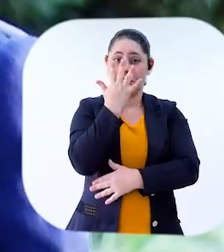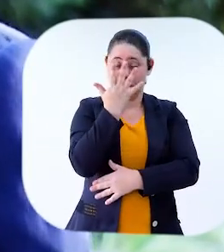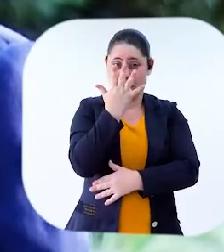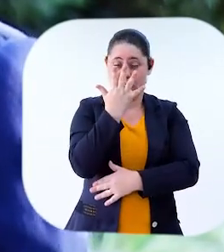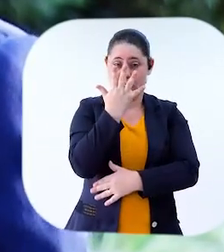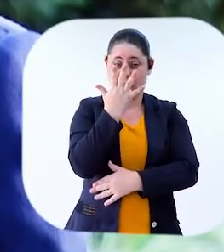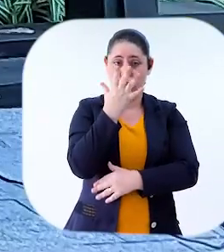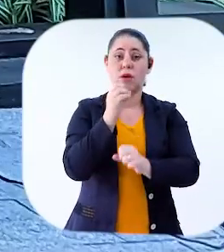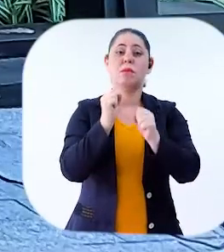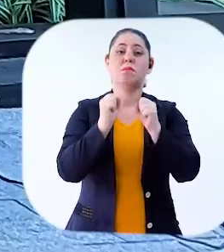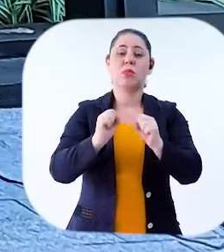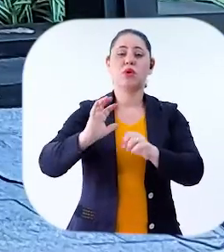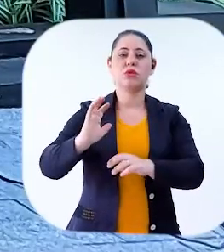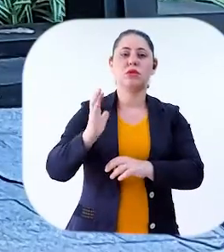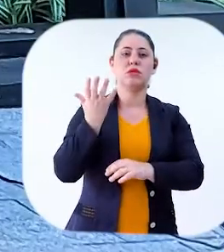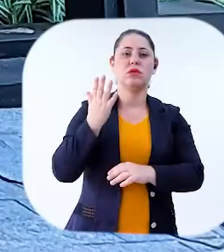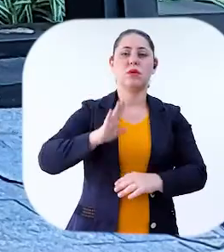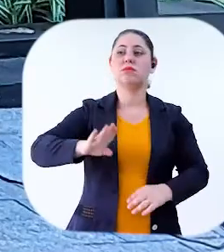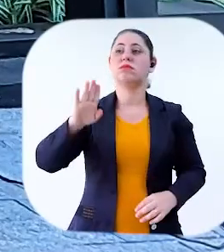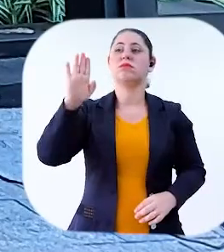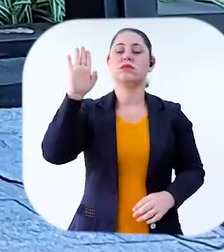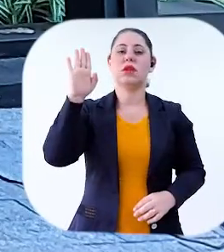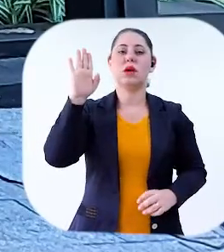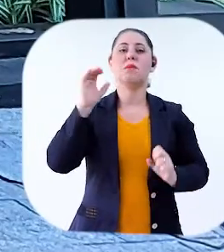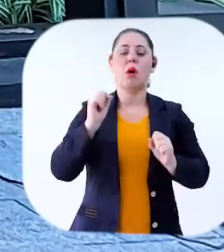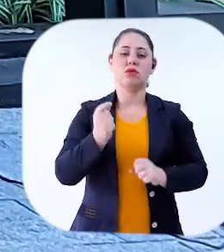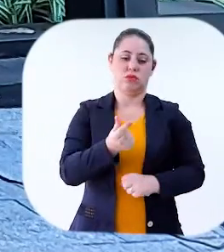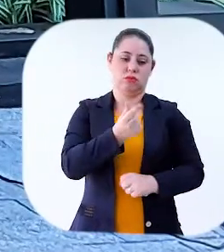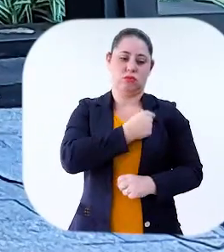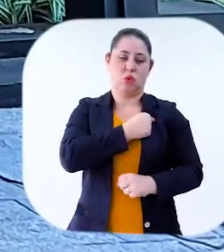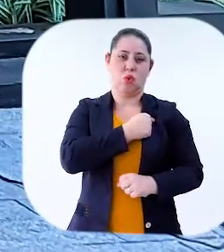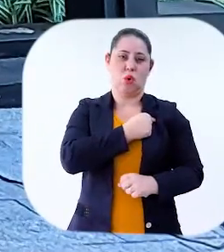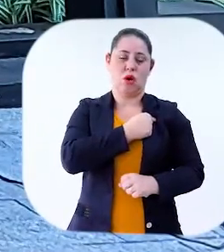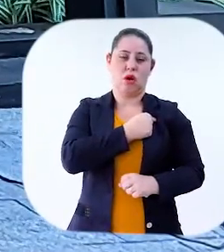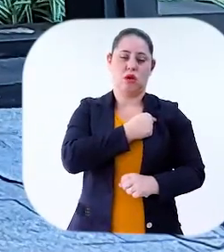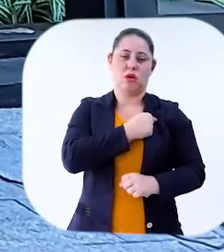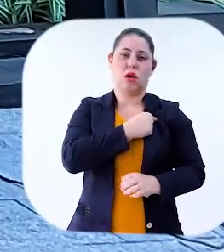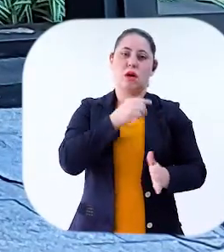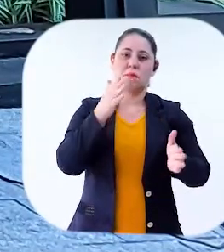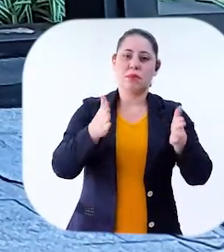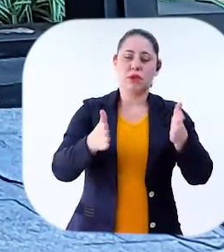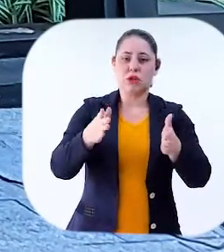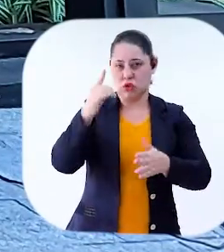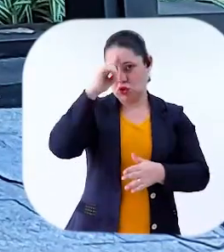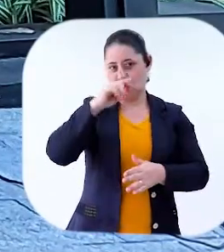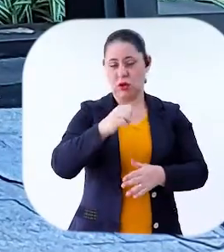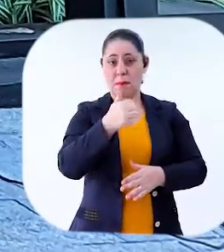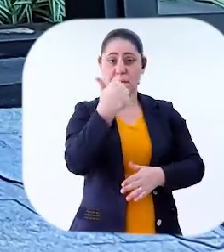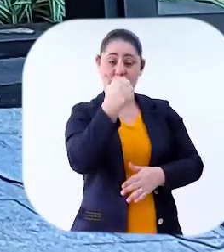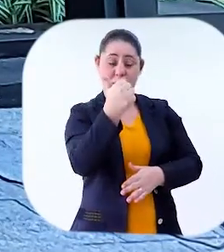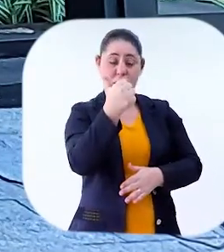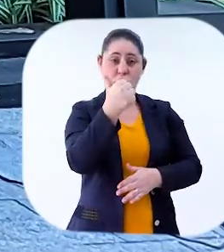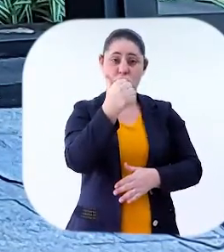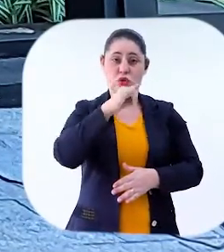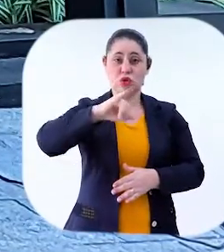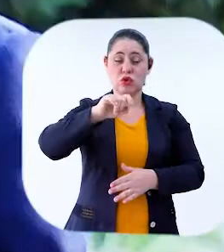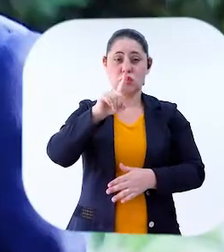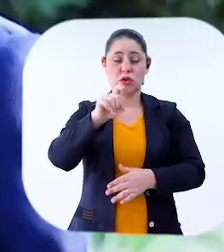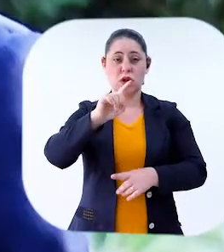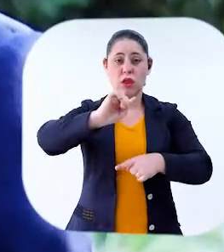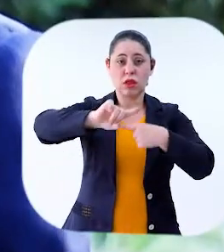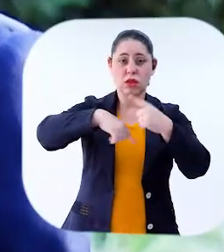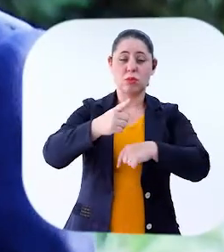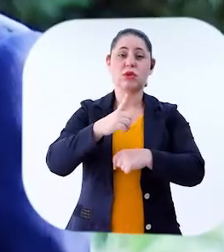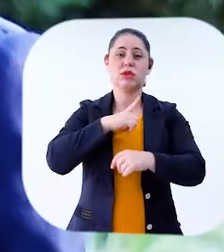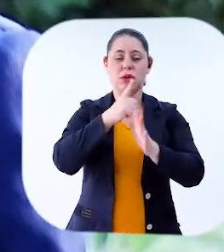de fevereiro. Então, pode acontecer do candidato ser diplomado, tomar posse dia 1º de janeiro